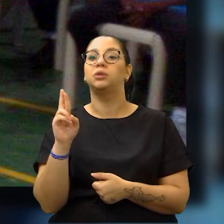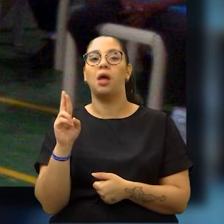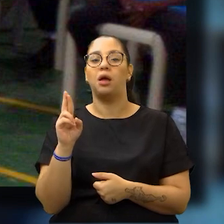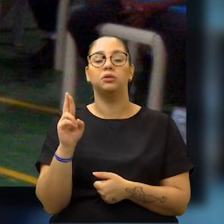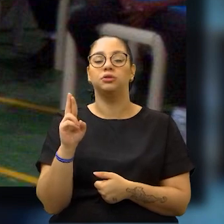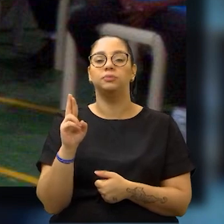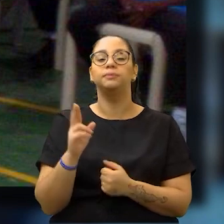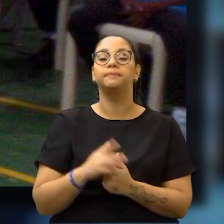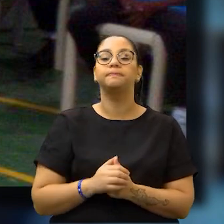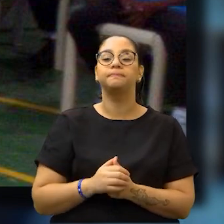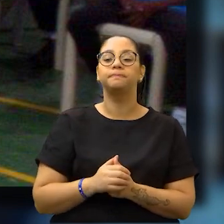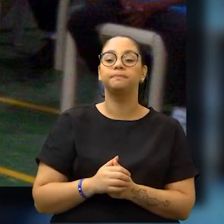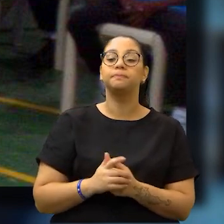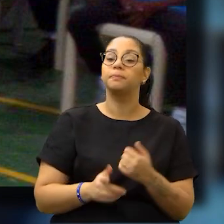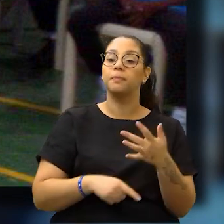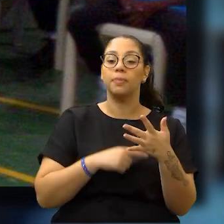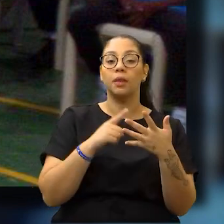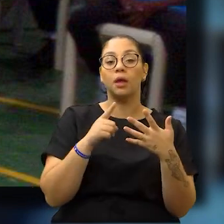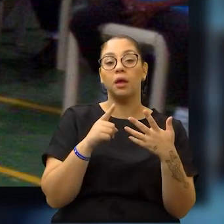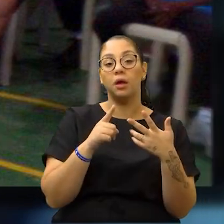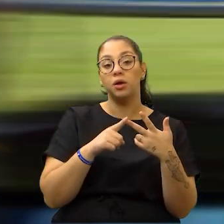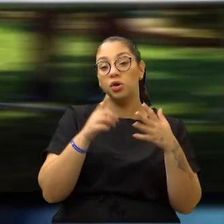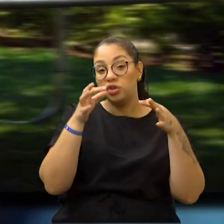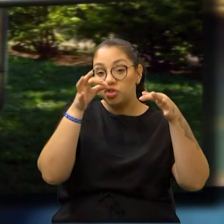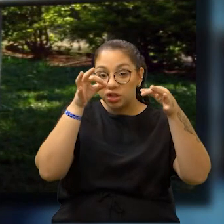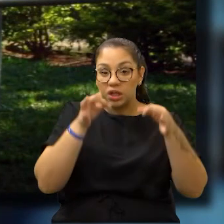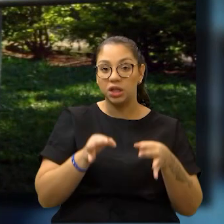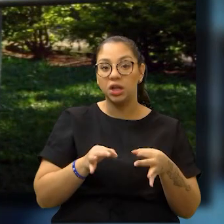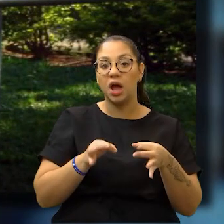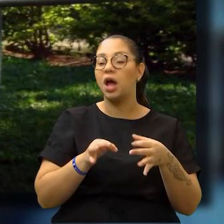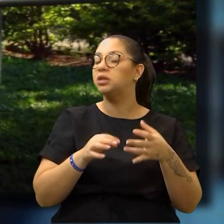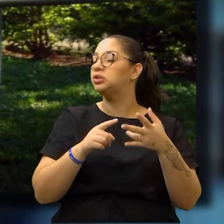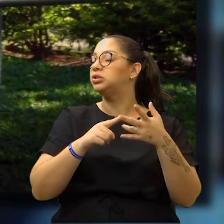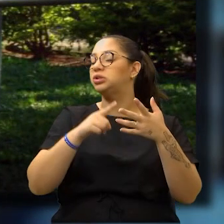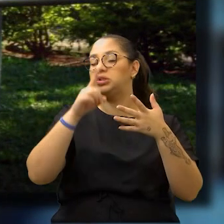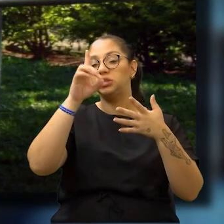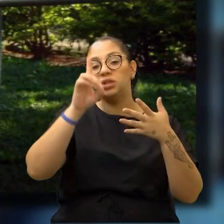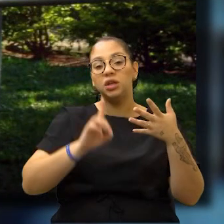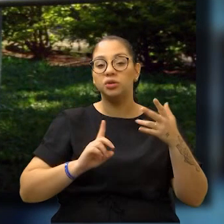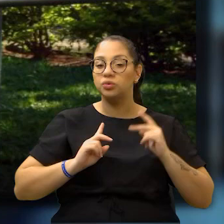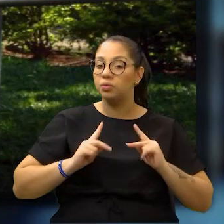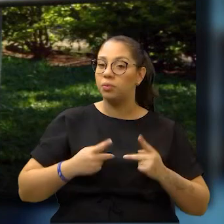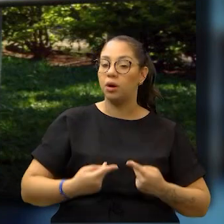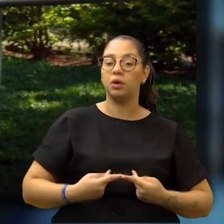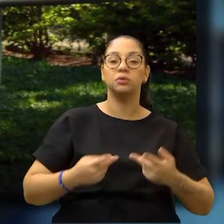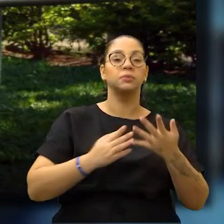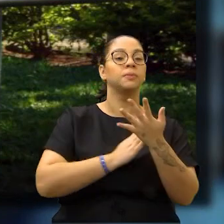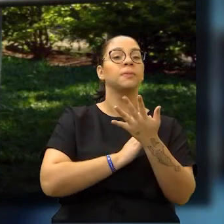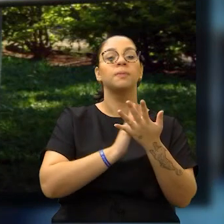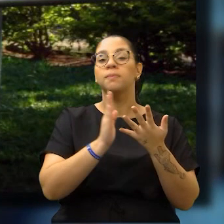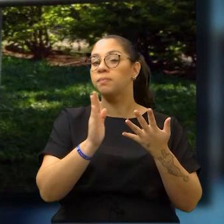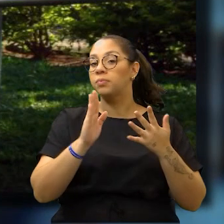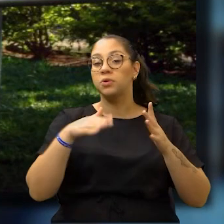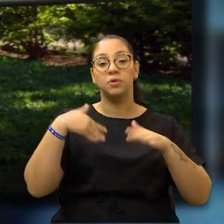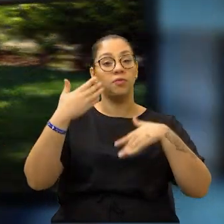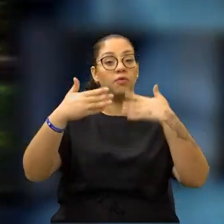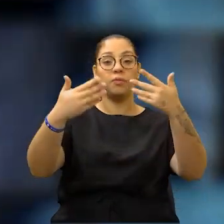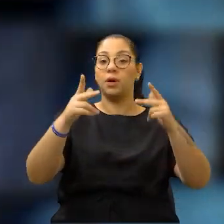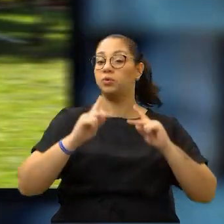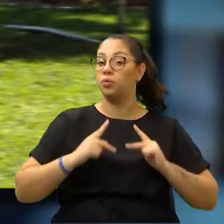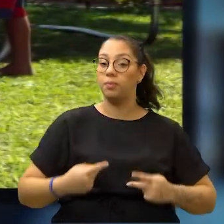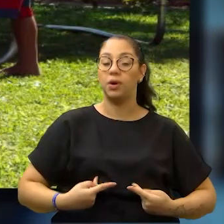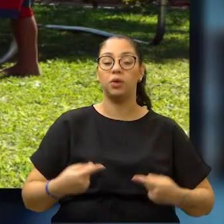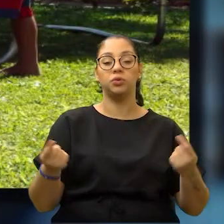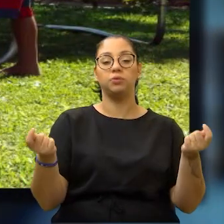Uhum. A dignidade, os direitos humanos, o desenvolvimento humano